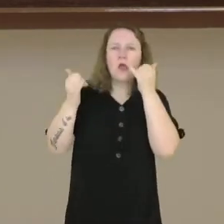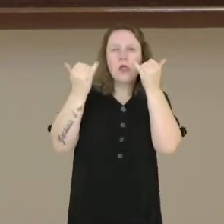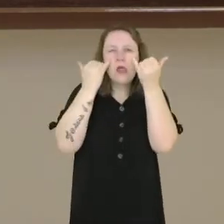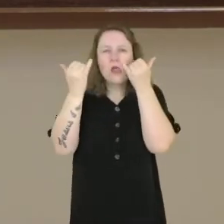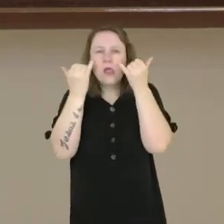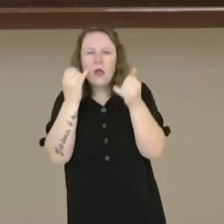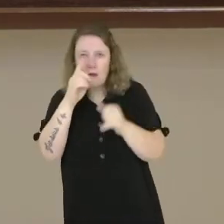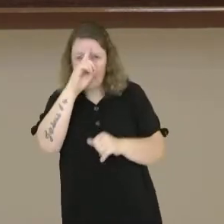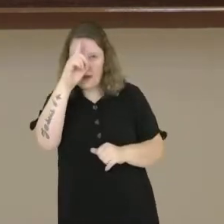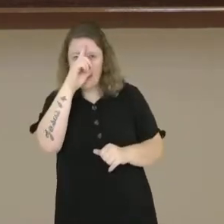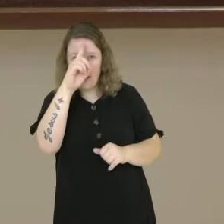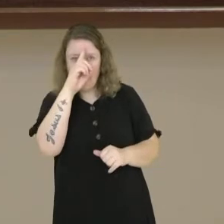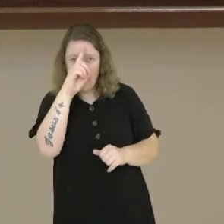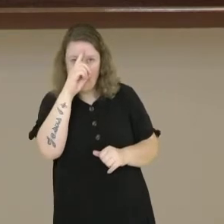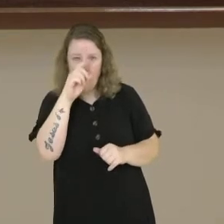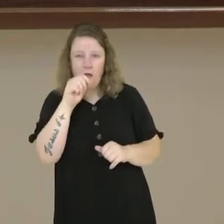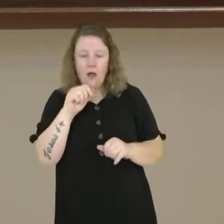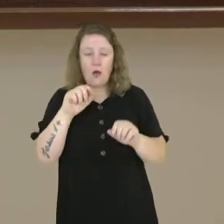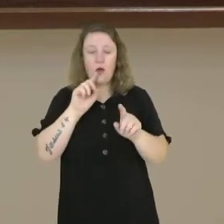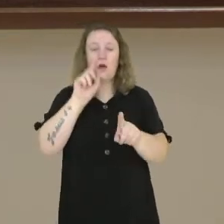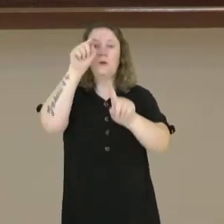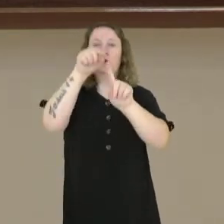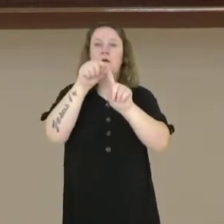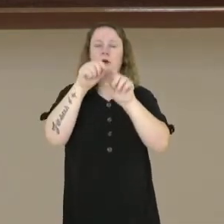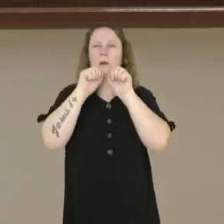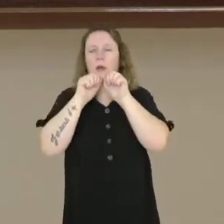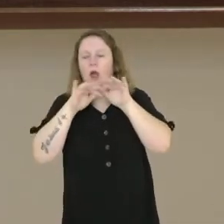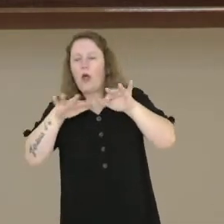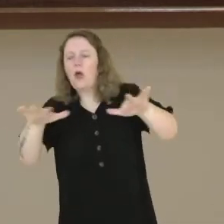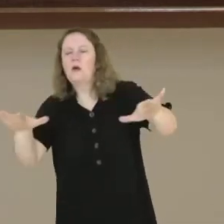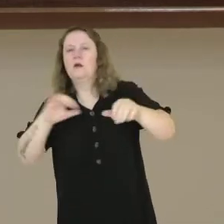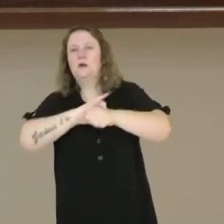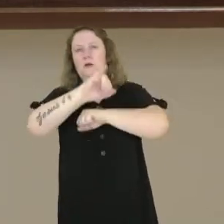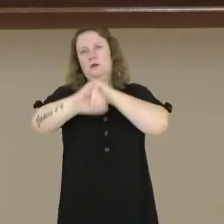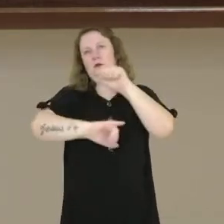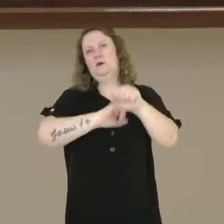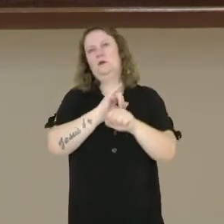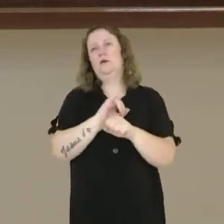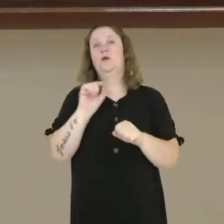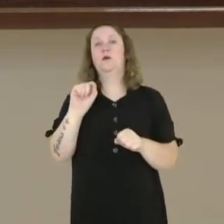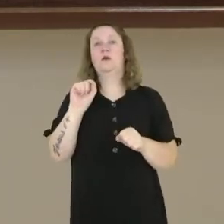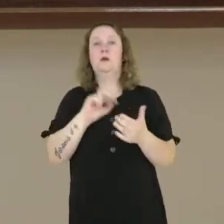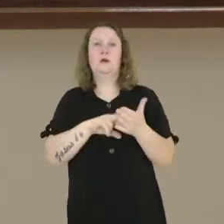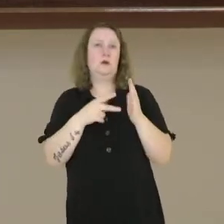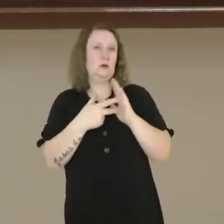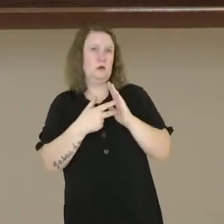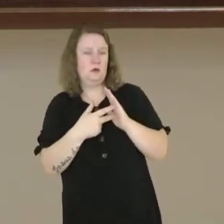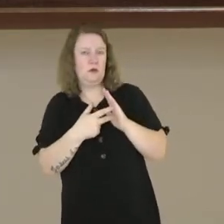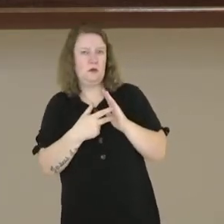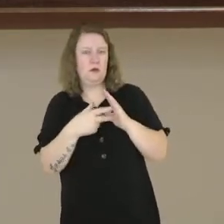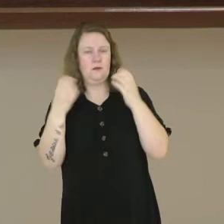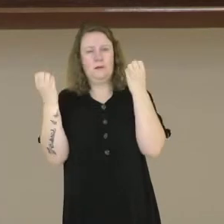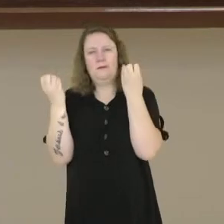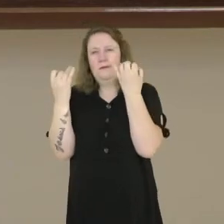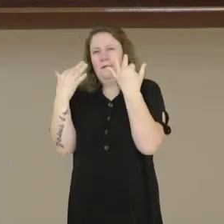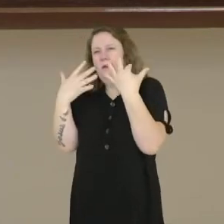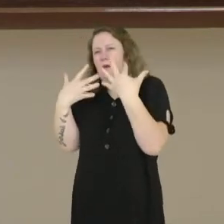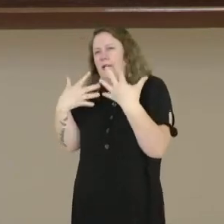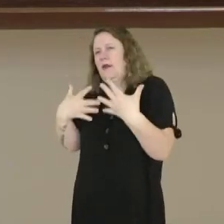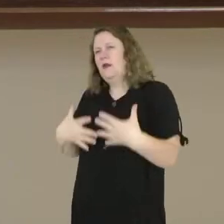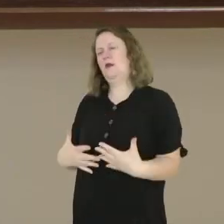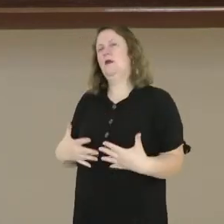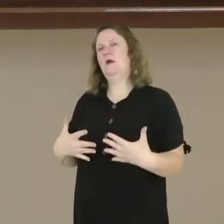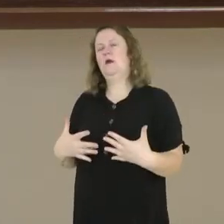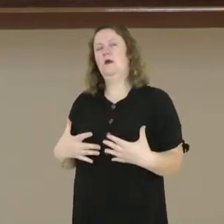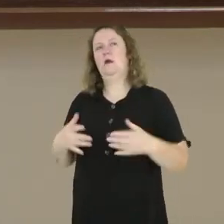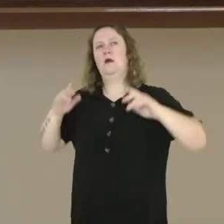de viralizar na internet. Então, o que são fake news? Vem uma explicação entre apostos. Essa explicação